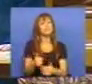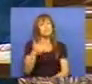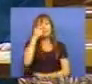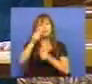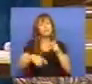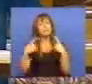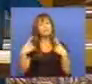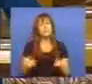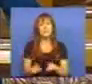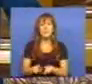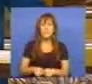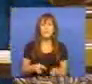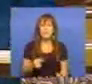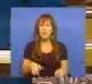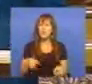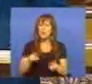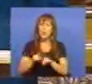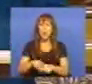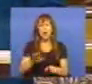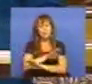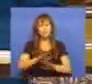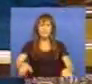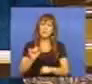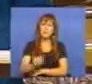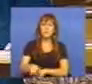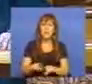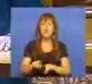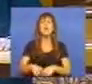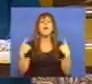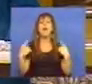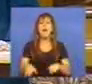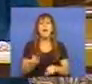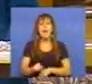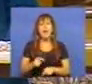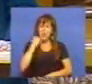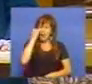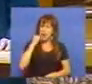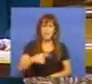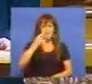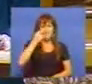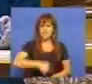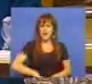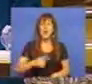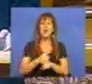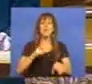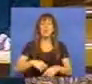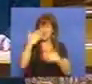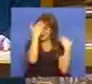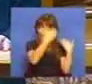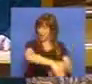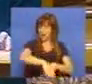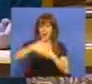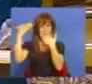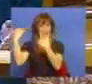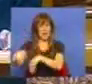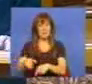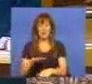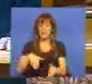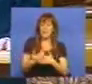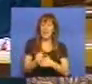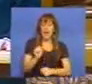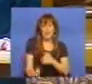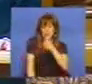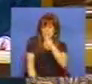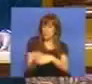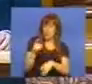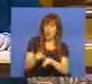populações. A liquidação, a sua liquidação, foi e é um gravíssimo erro porque as limitações que justificaram a sua